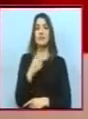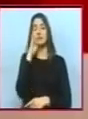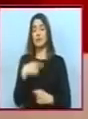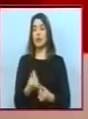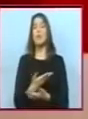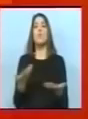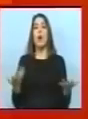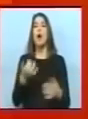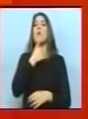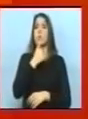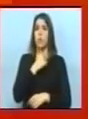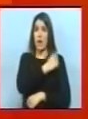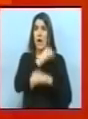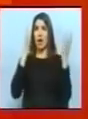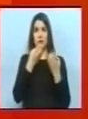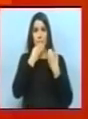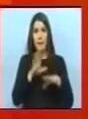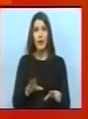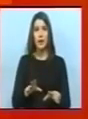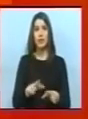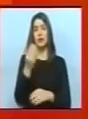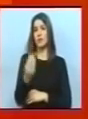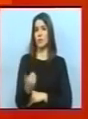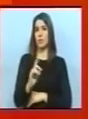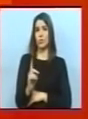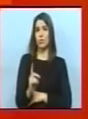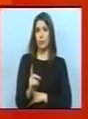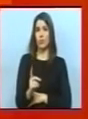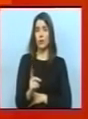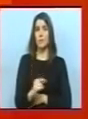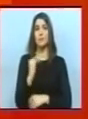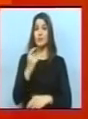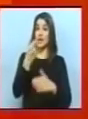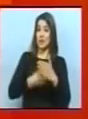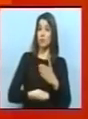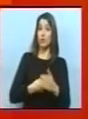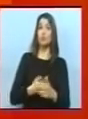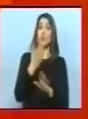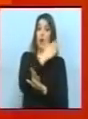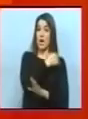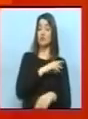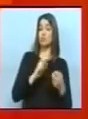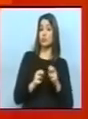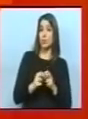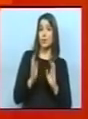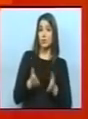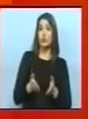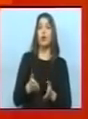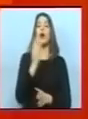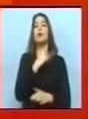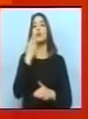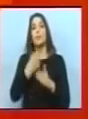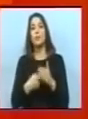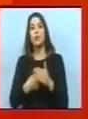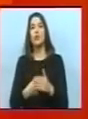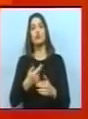tiver dinheiro, é uma situação extremamente injusta. O imposto sucessório tinha essa situação e já se pagou imposto, e o cônjuge